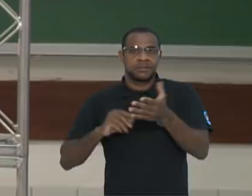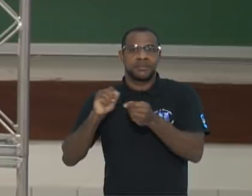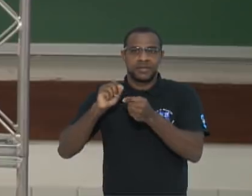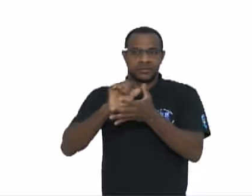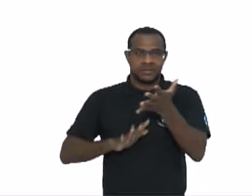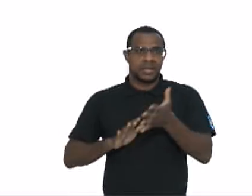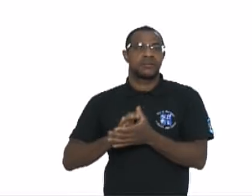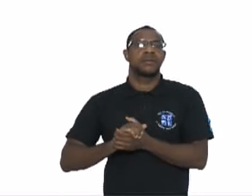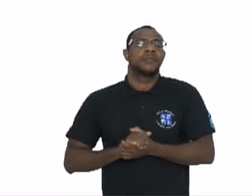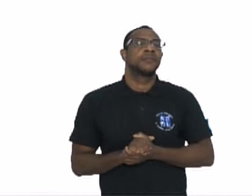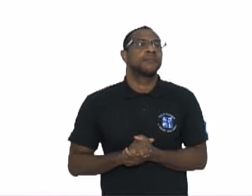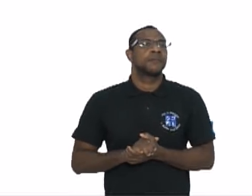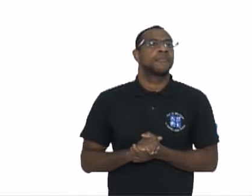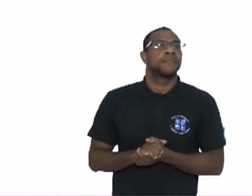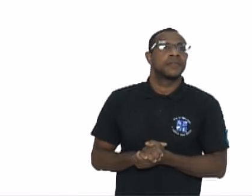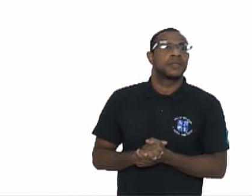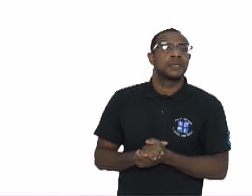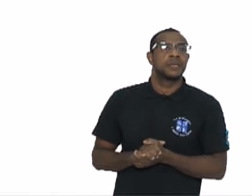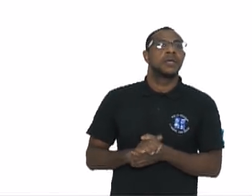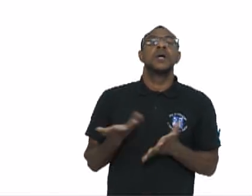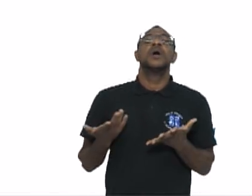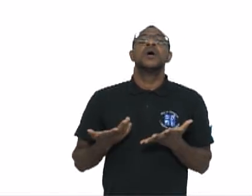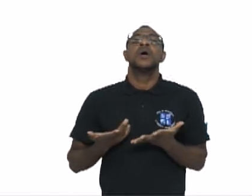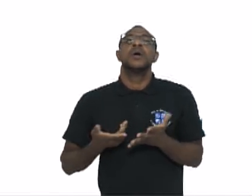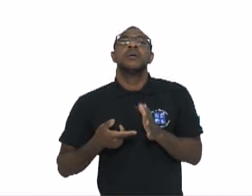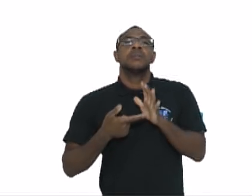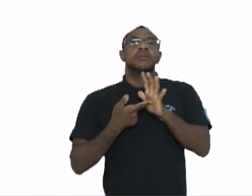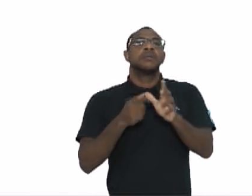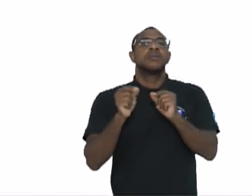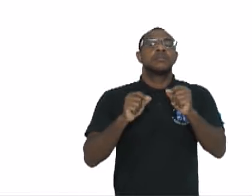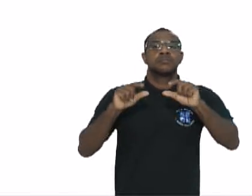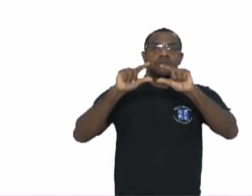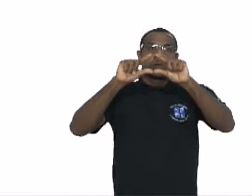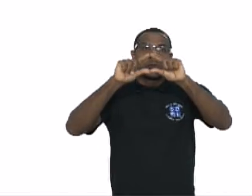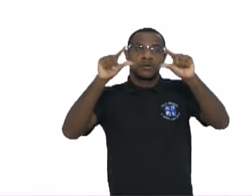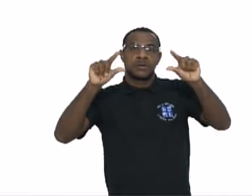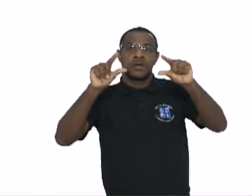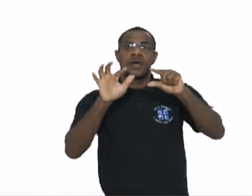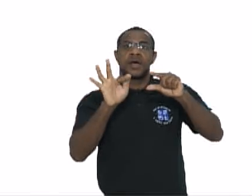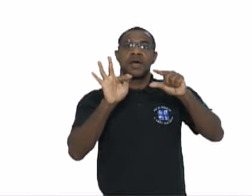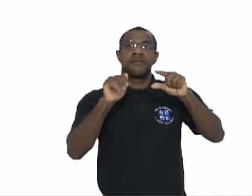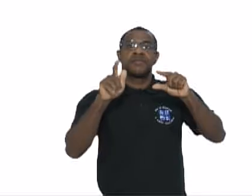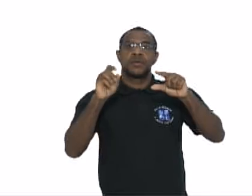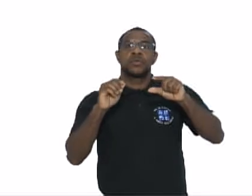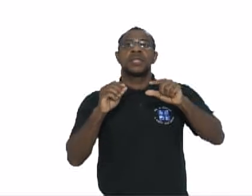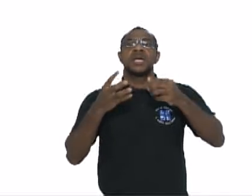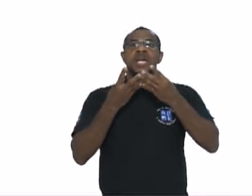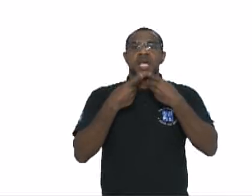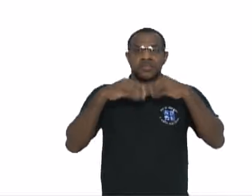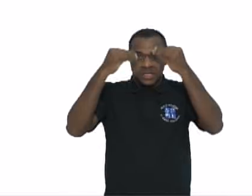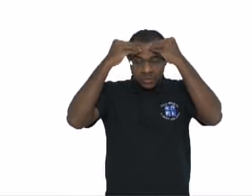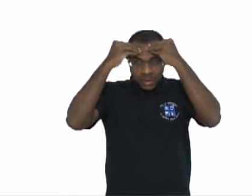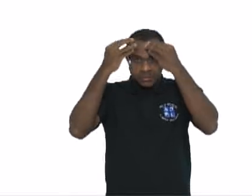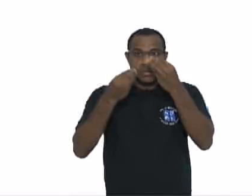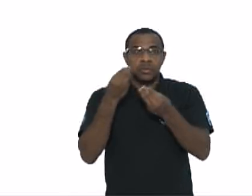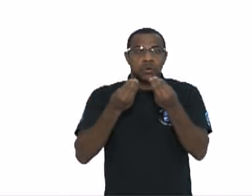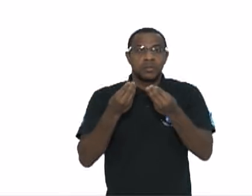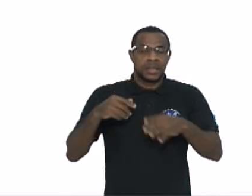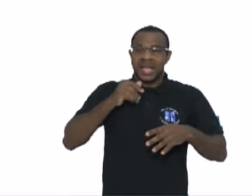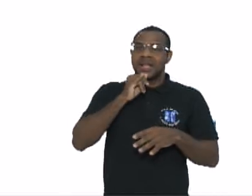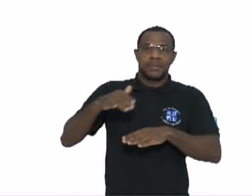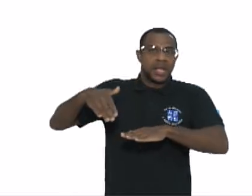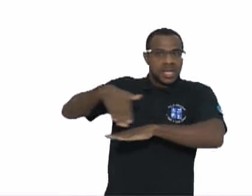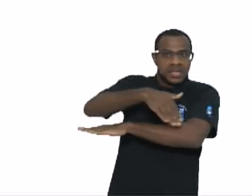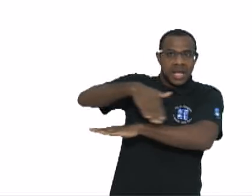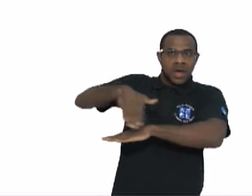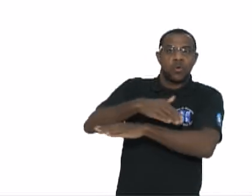lá a questão 1. Que figuras de linguagem há na passagem do texto abaixo? Na rua vazia, as pedras vibravam de calor.